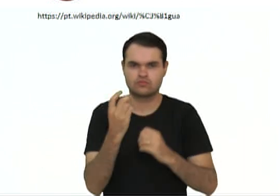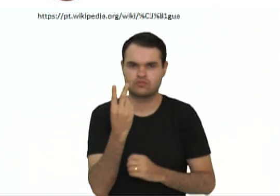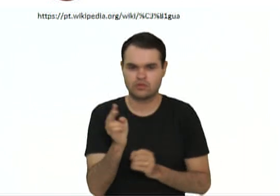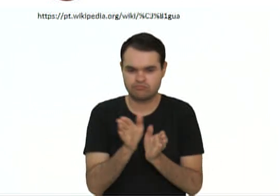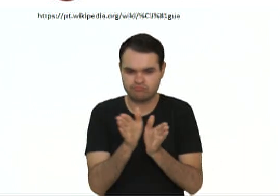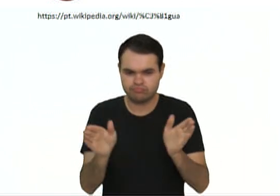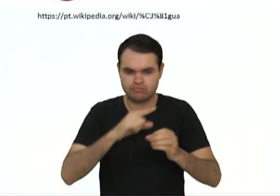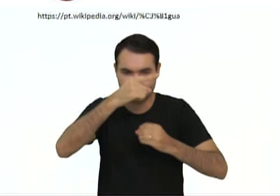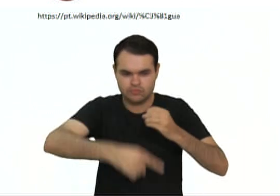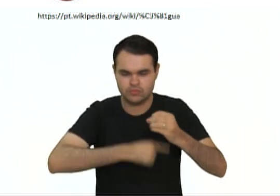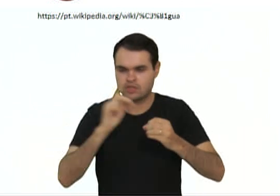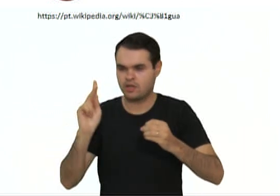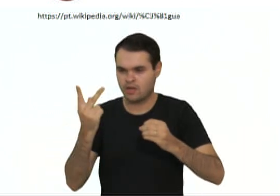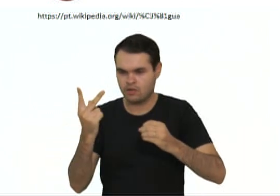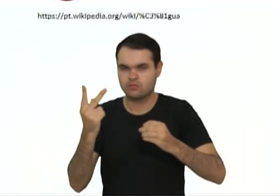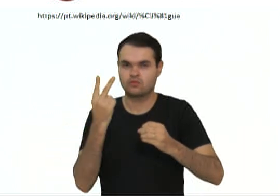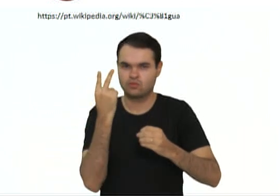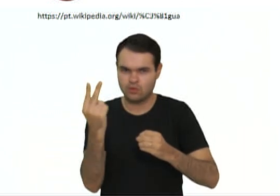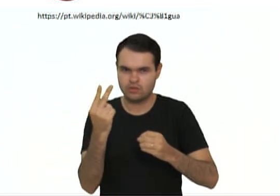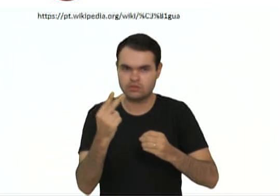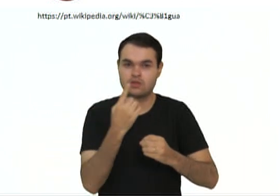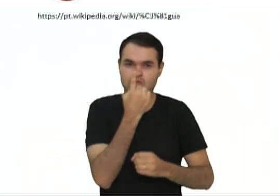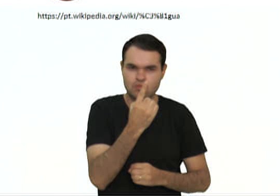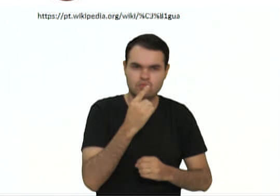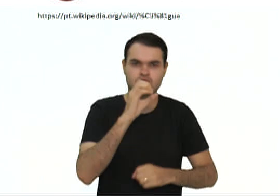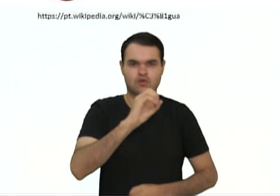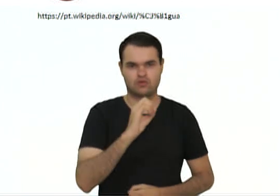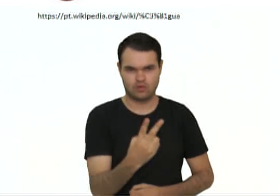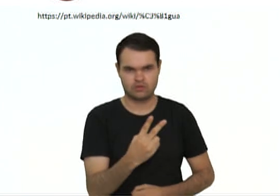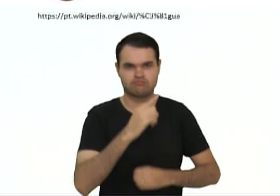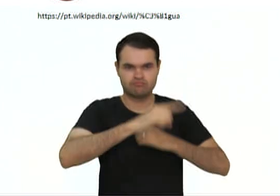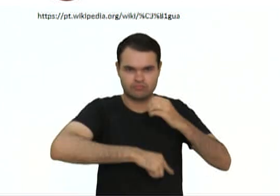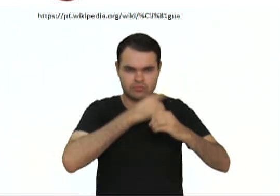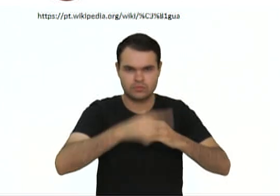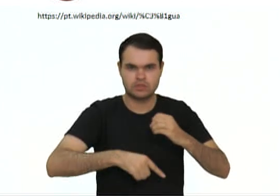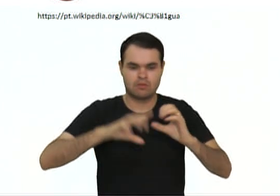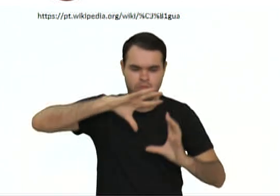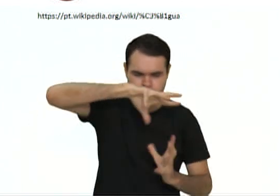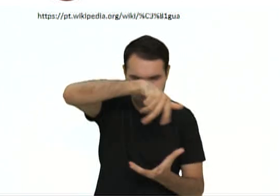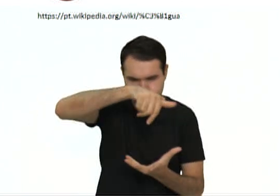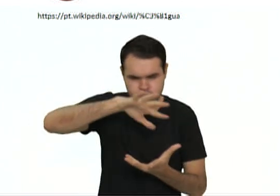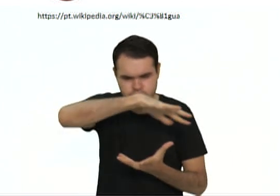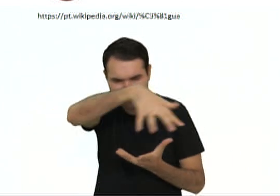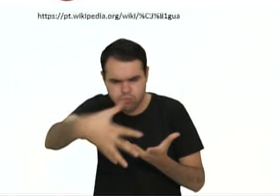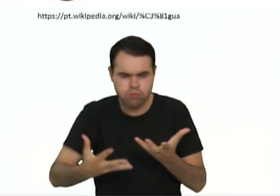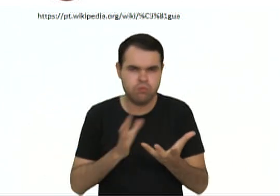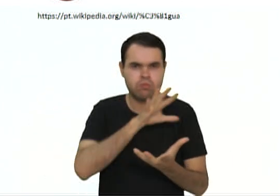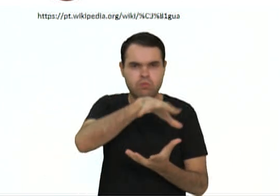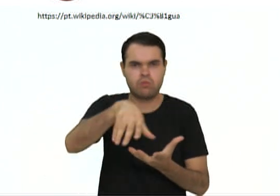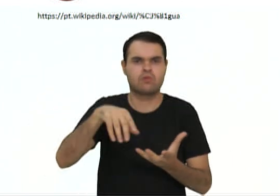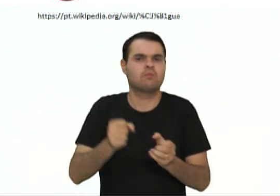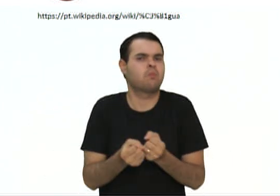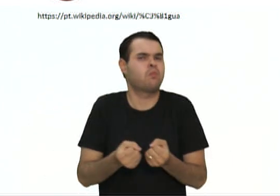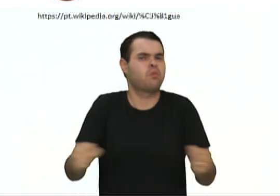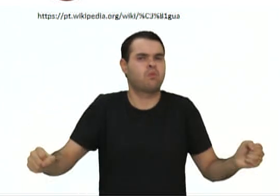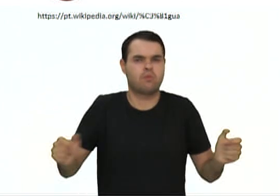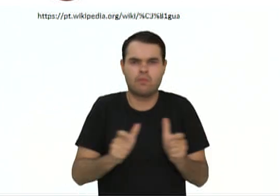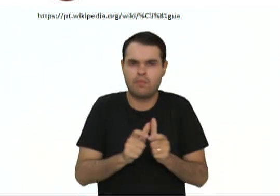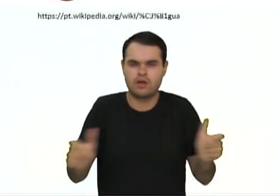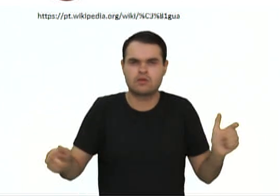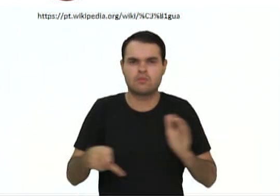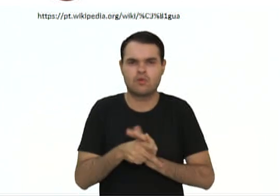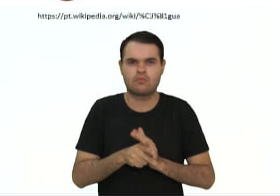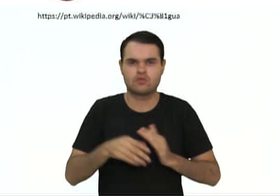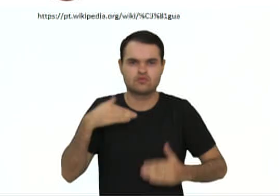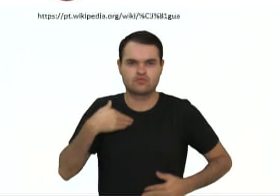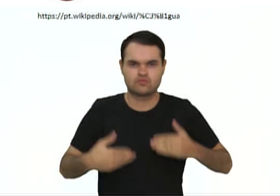de hidrogênio e 1 de oxigênio e cobrem grande parte da superfície terrestre, além de ser o maior constituinte dos fluidos